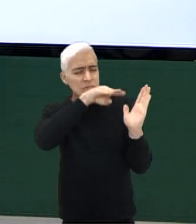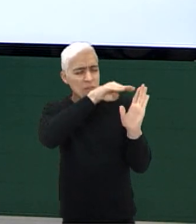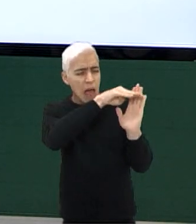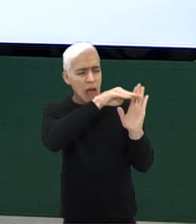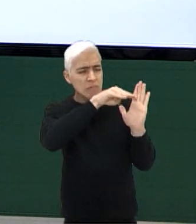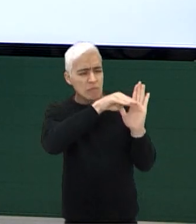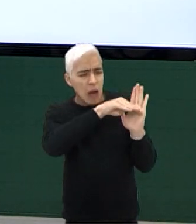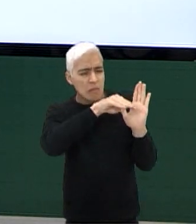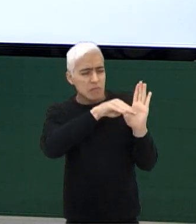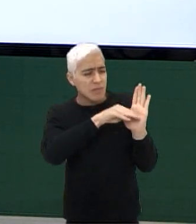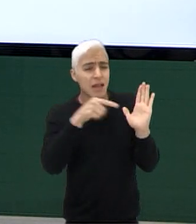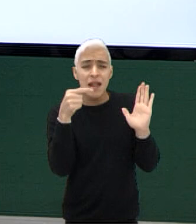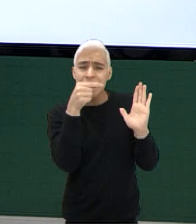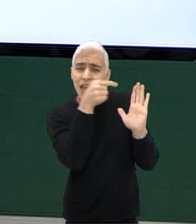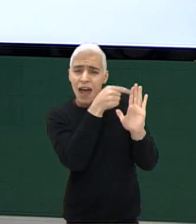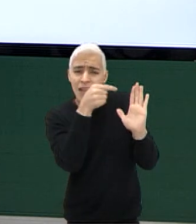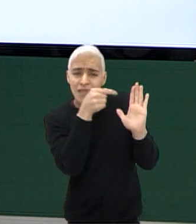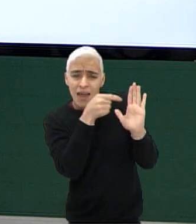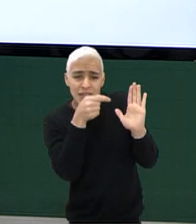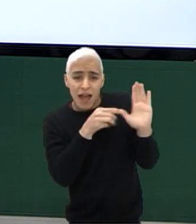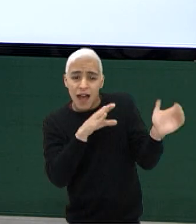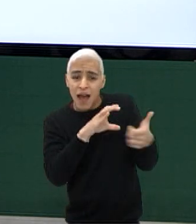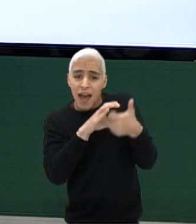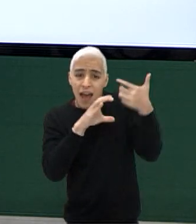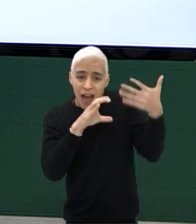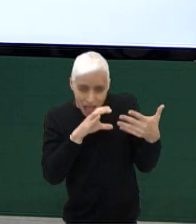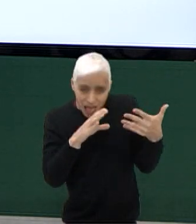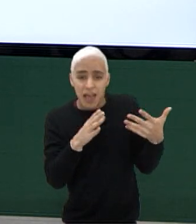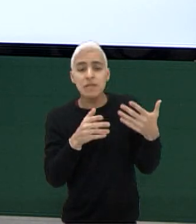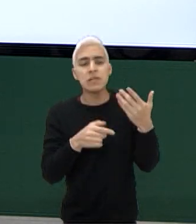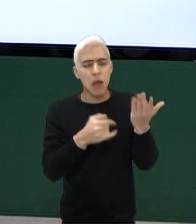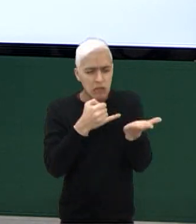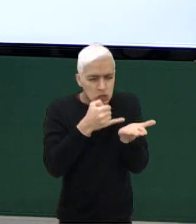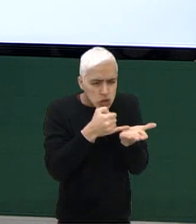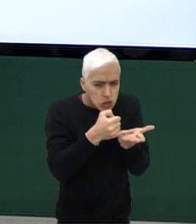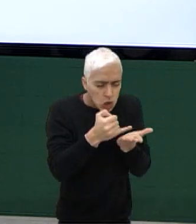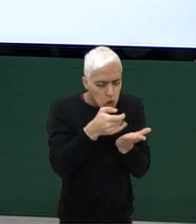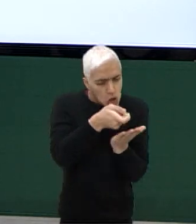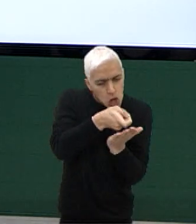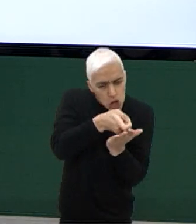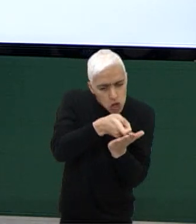todas essas características. De novo, introdução,